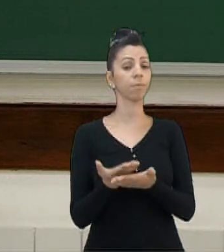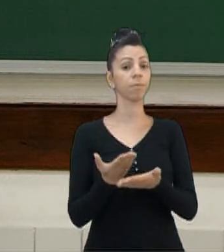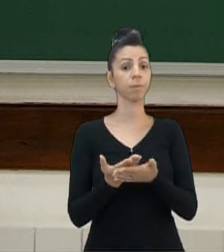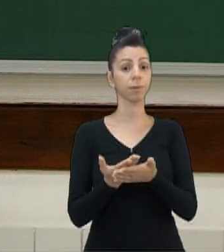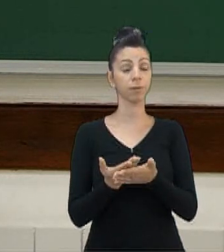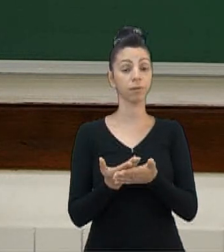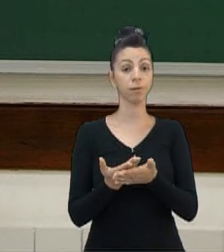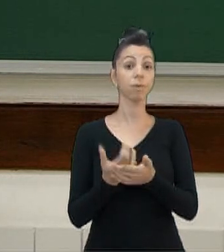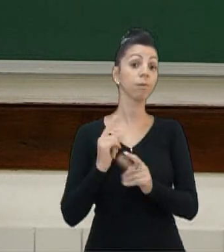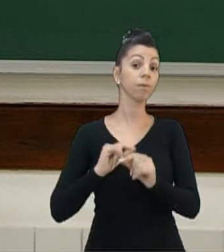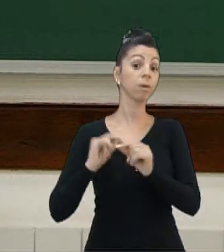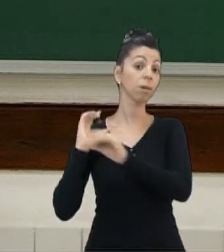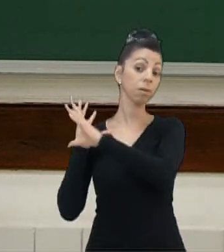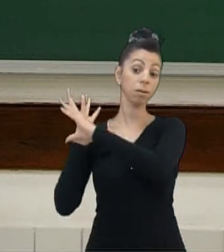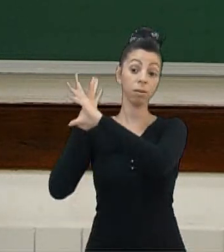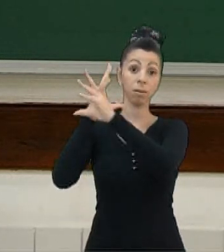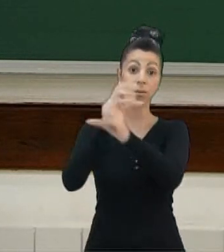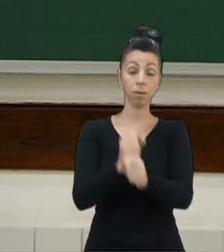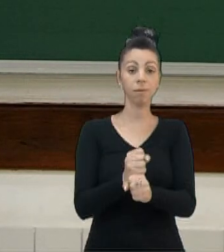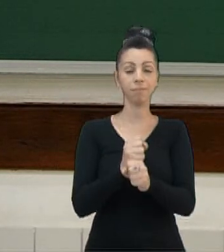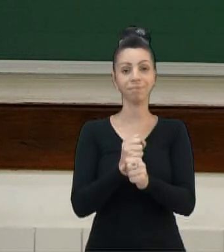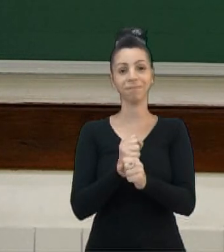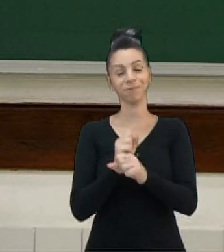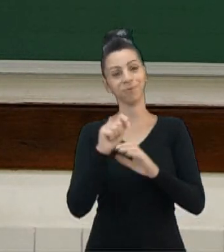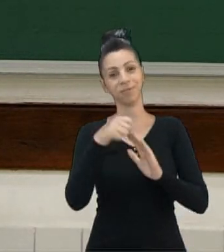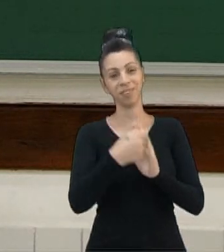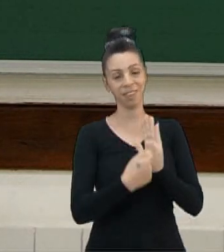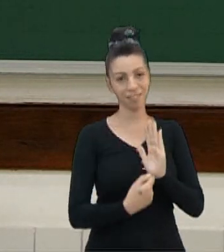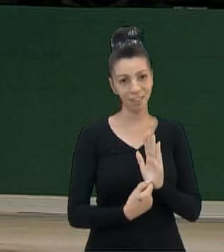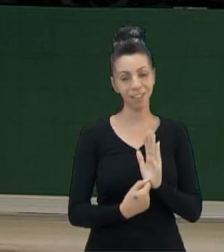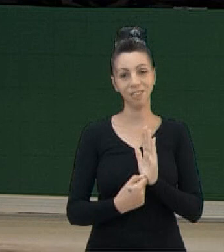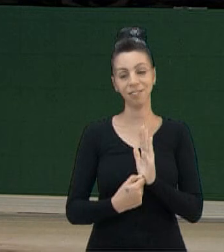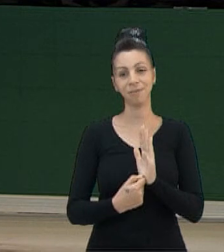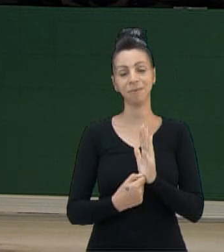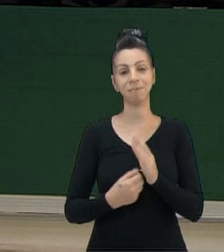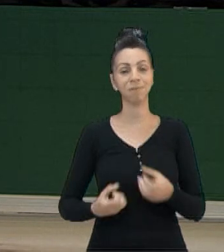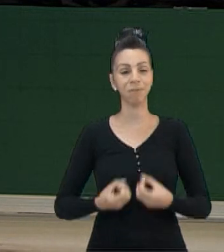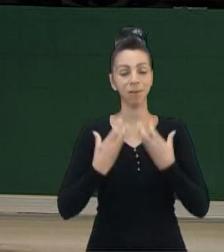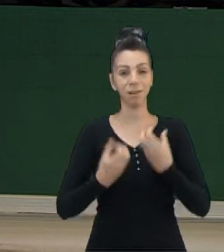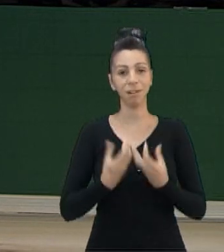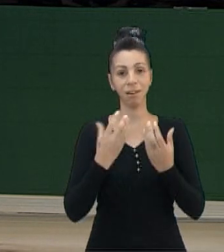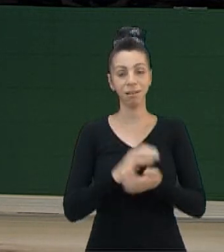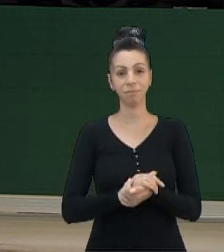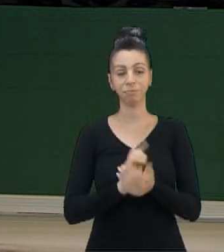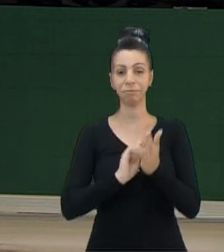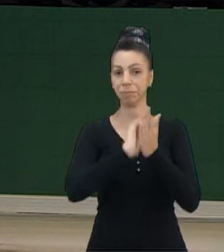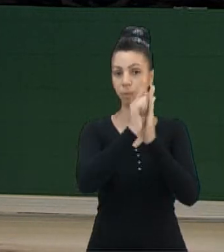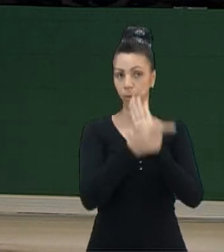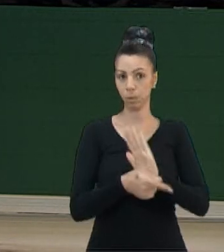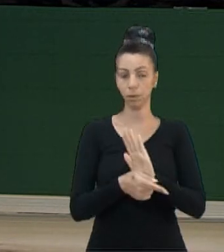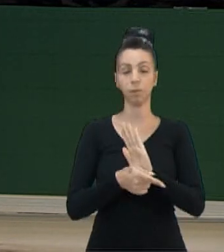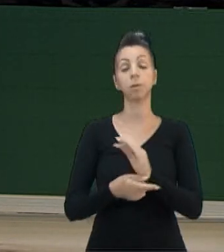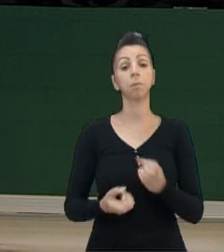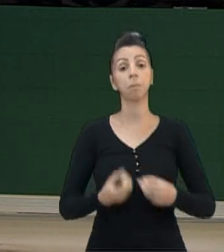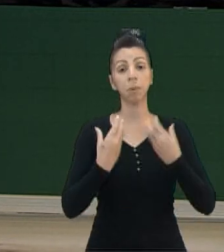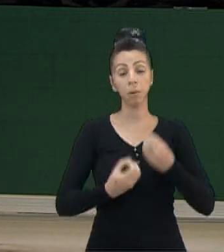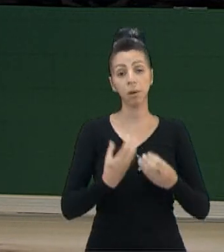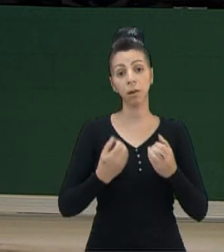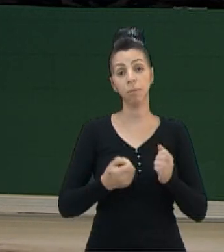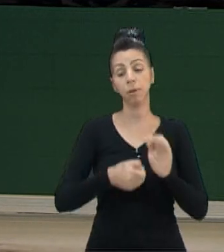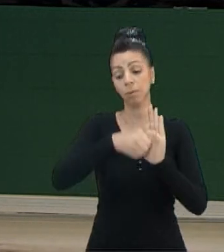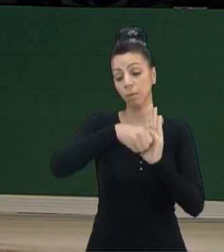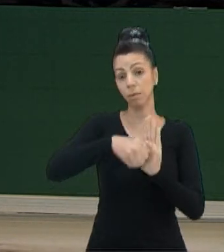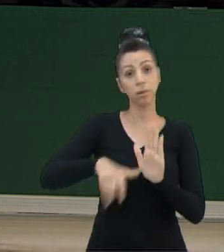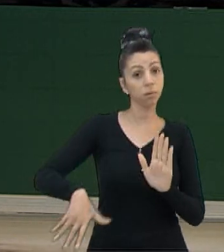é sobre o texto poético. Vamos dar uma olhada? Gênero, poema e figuras de linguagem. Se você